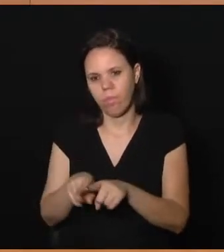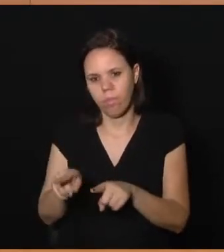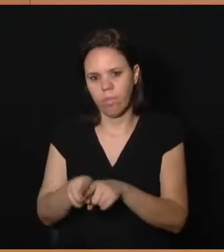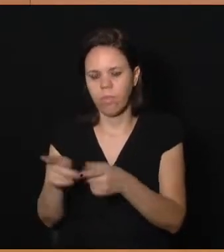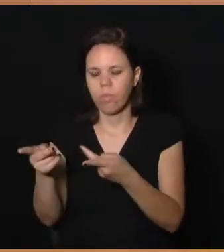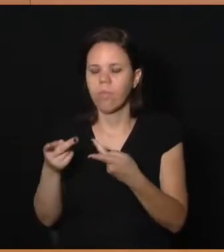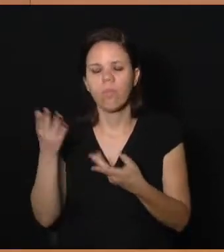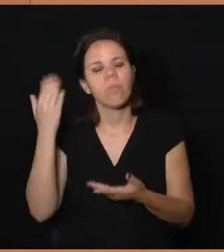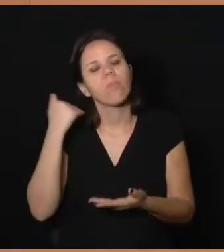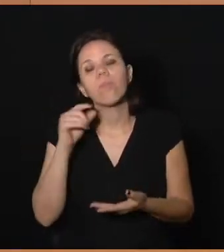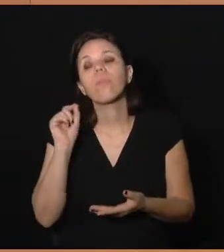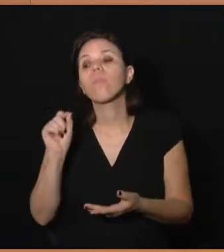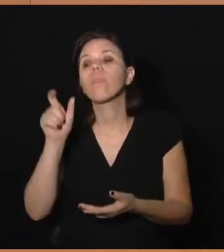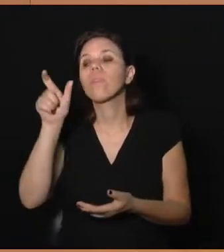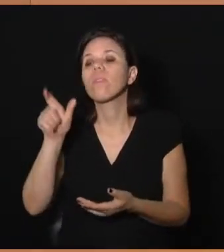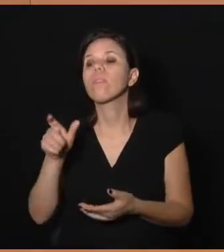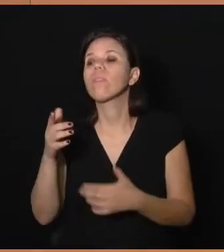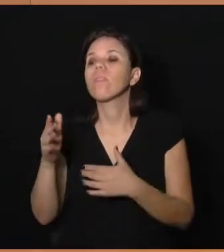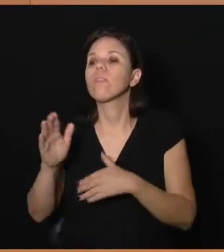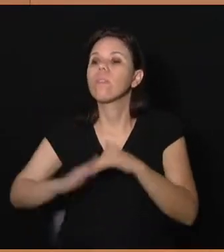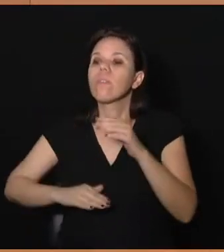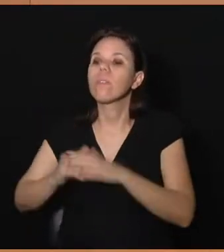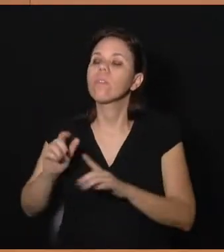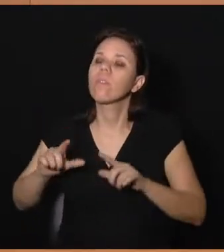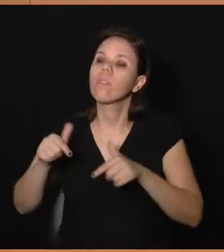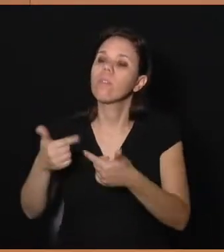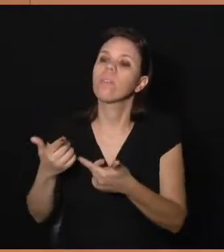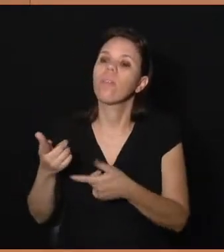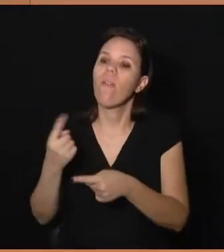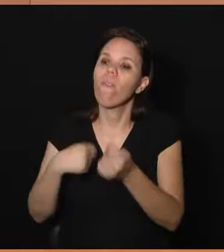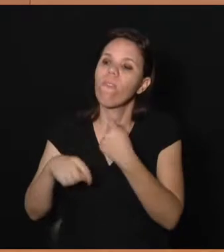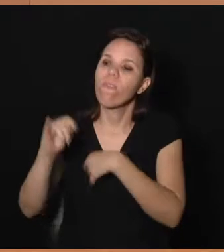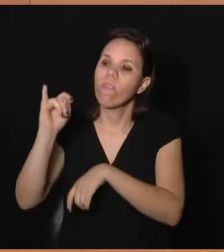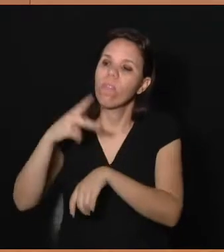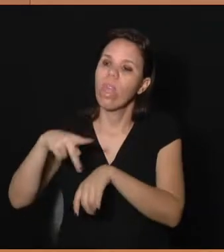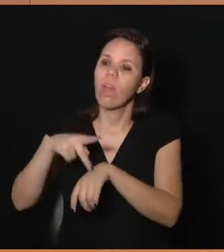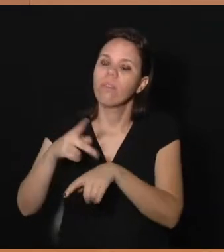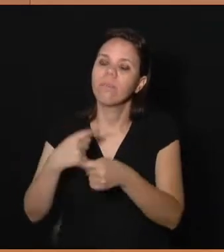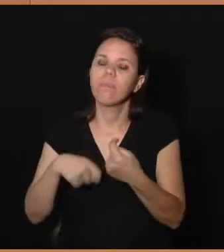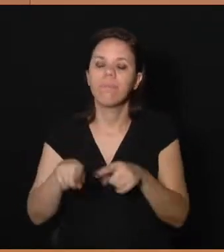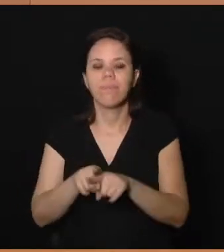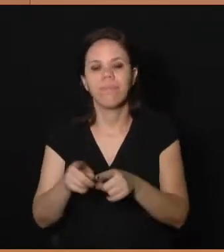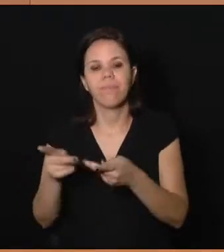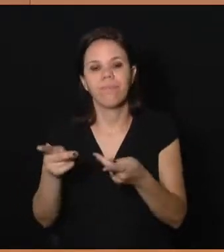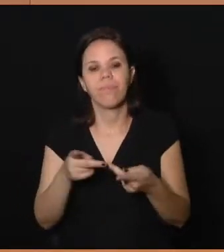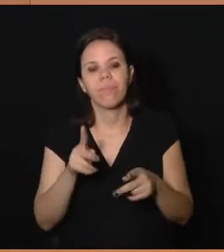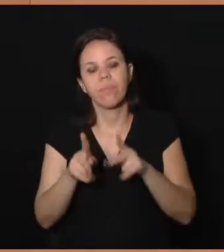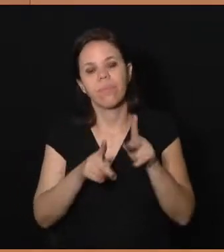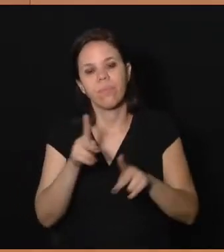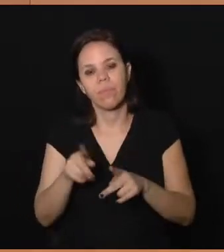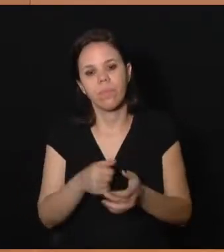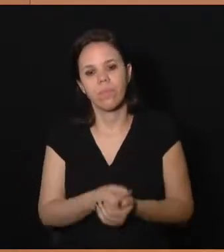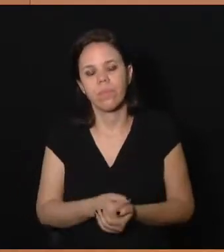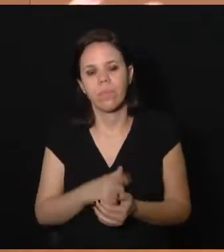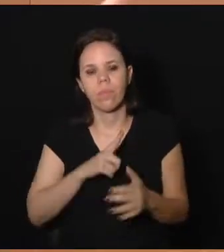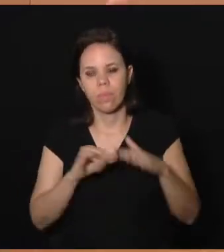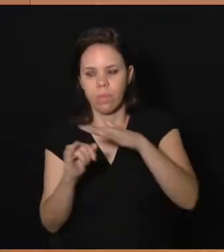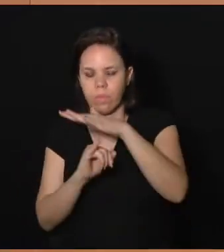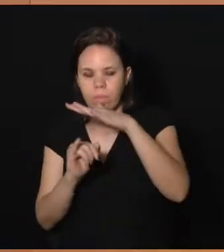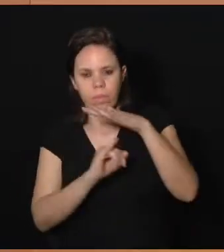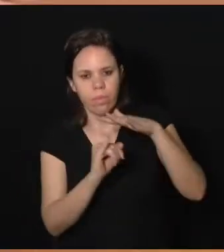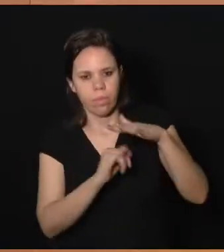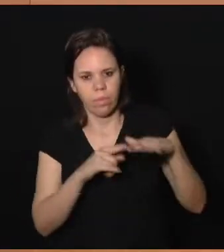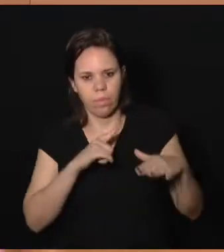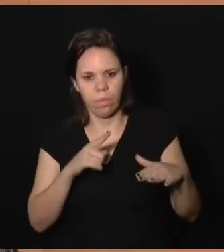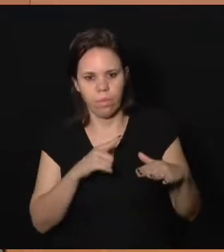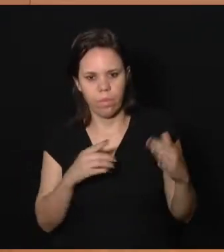quem são aqueles players que atuam no comércio exterior, né? E a partir disso chamar realmente que sejam as entidades. Nós temos aqui a Câmara